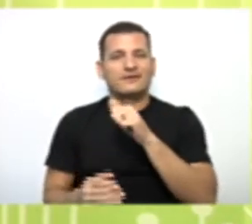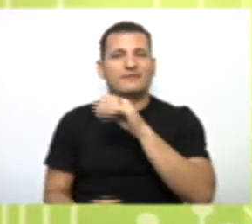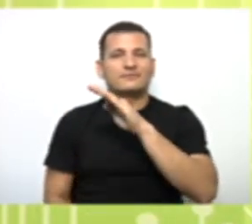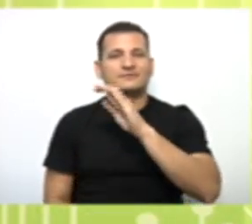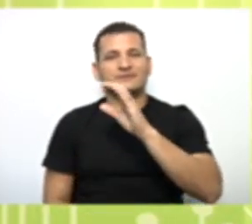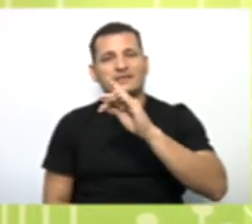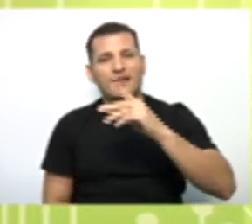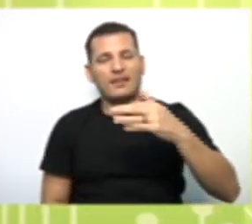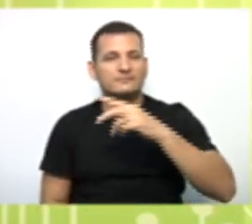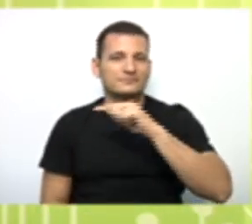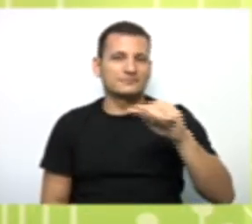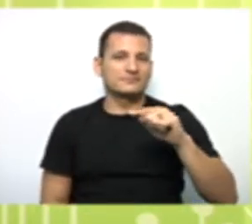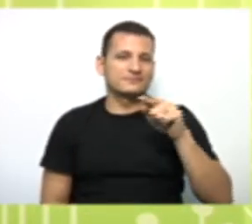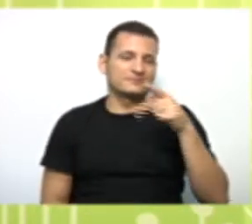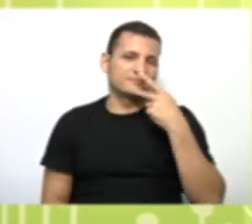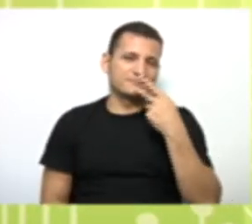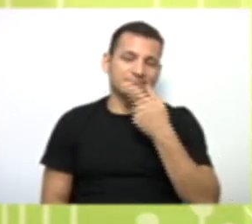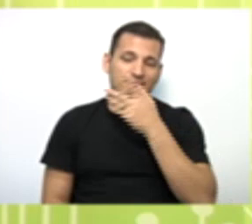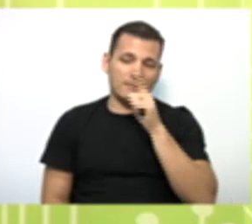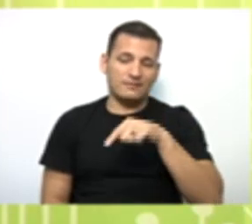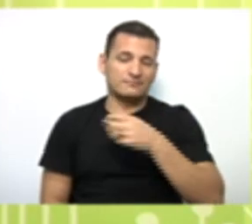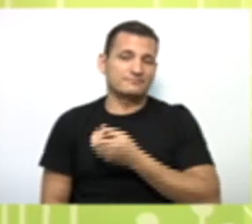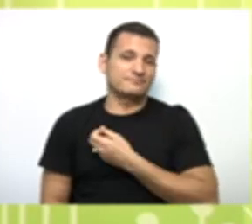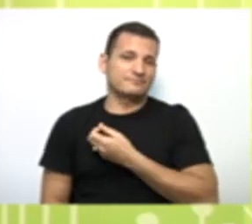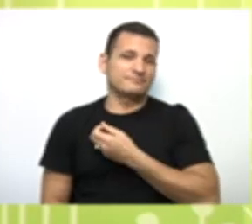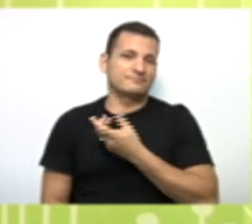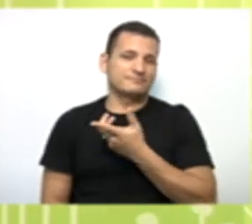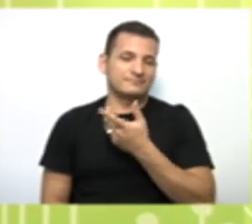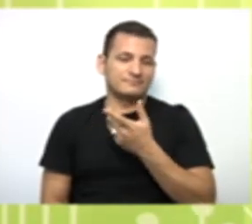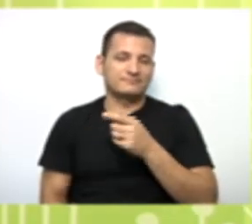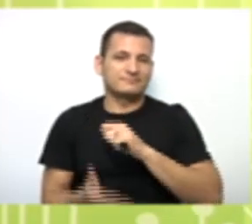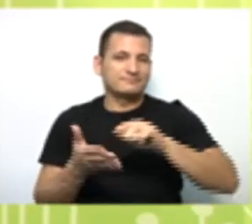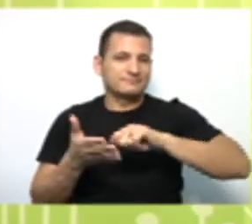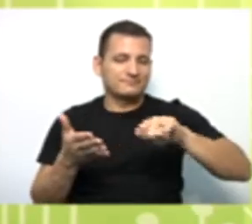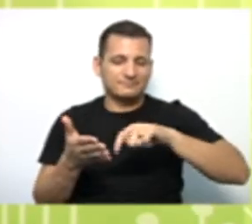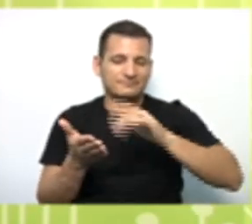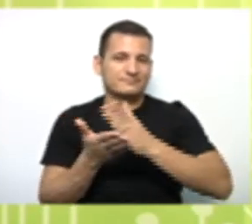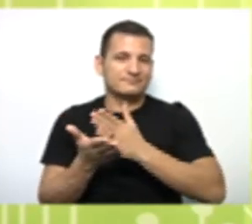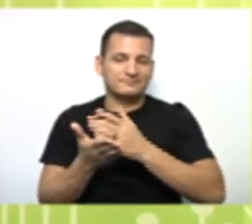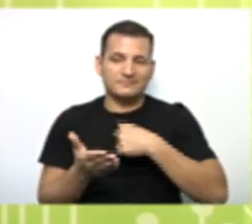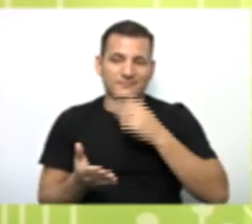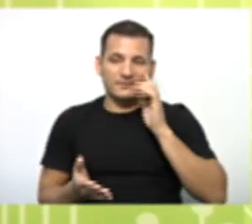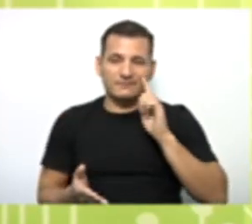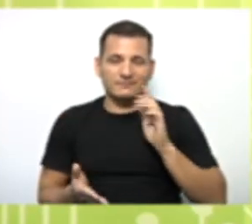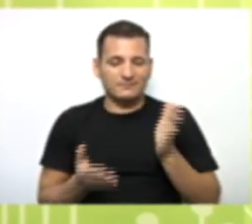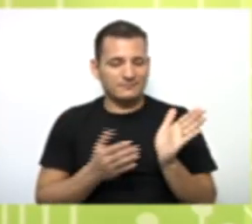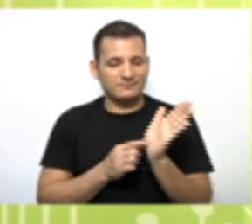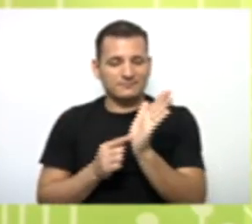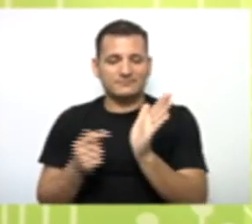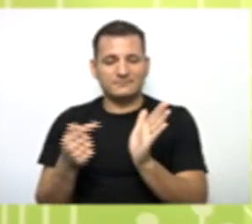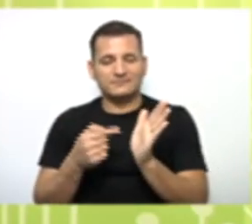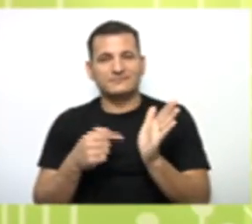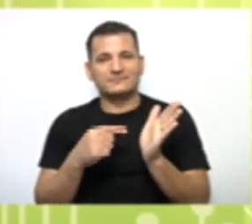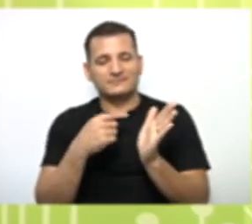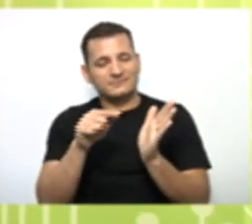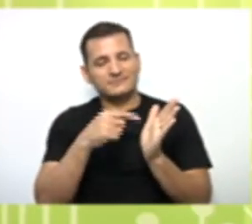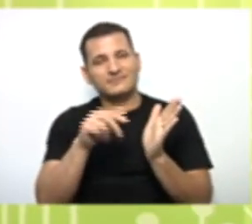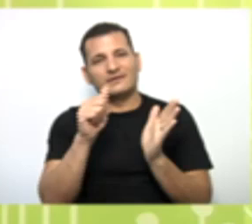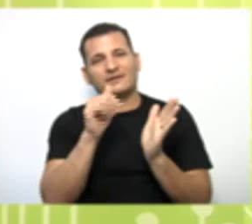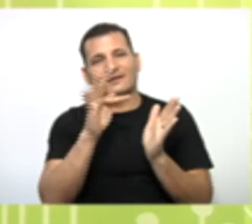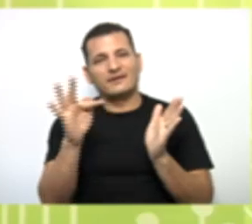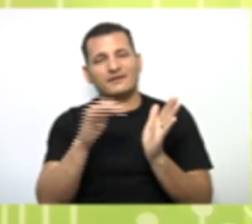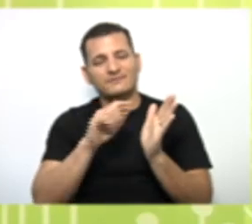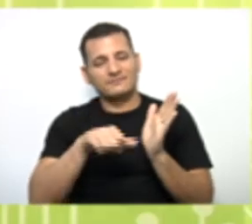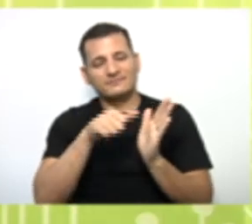D. Isso aqui é número, né? Você escreve o número hexadecimal assim no caderno. Eu acabei de fazer. E transforma aquele número cheio de A e F em